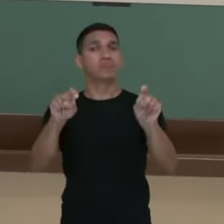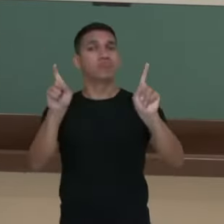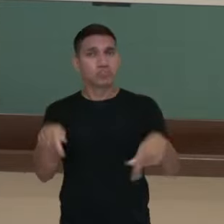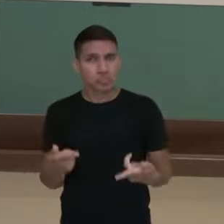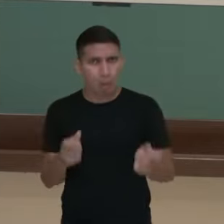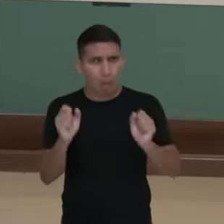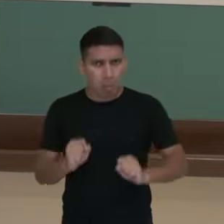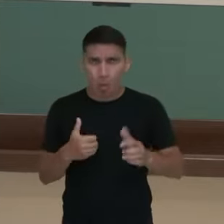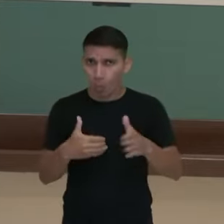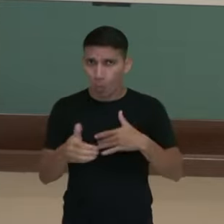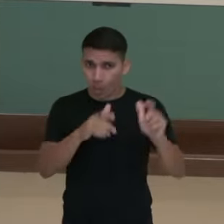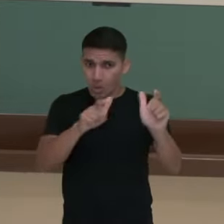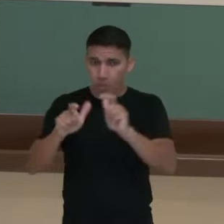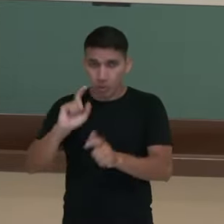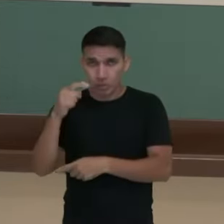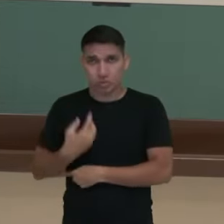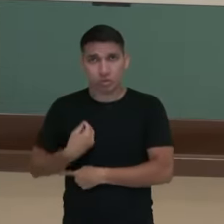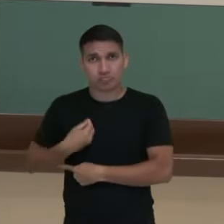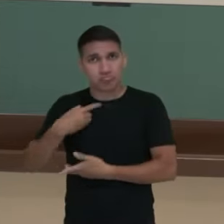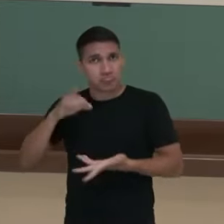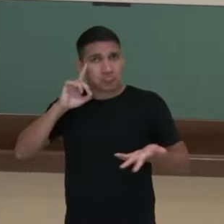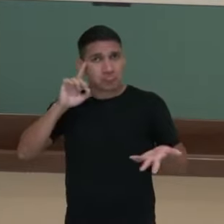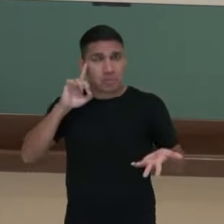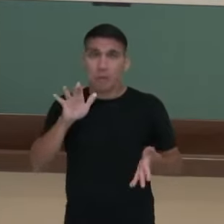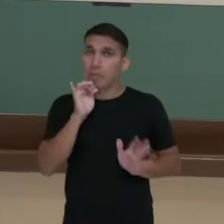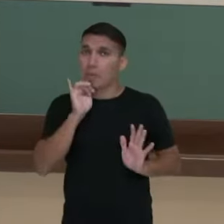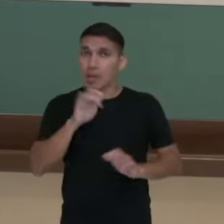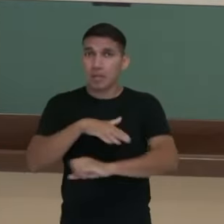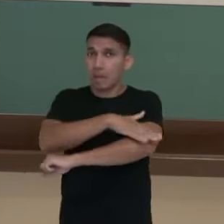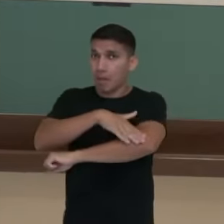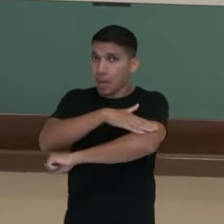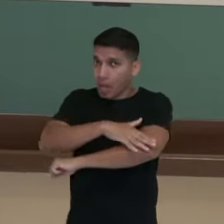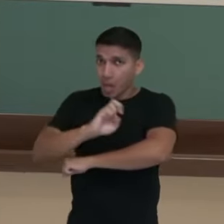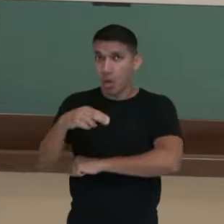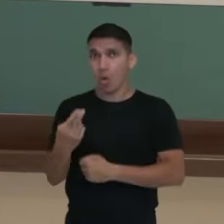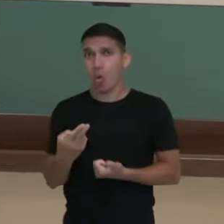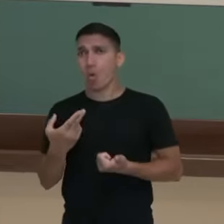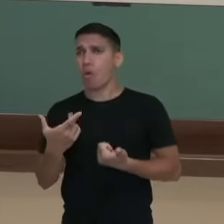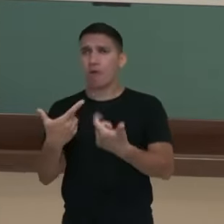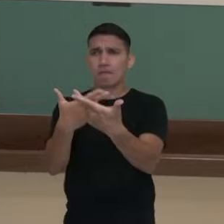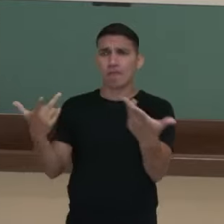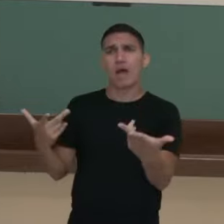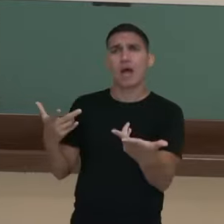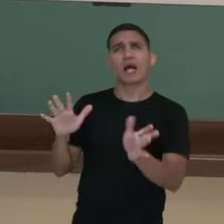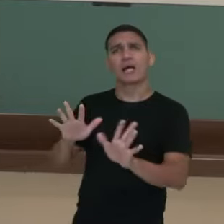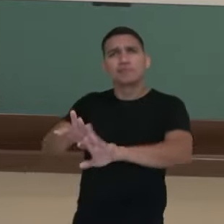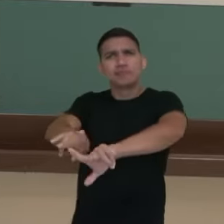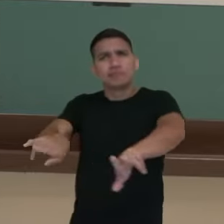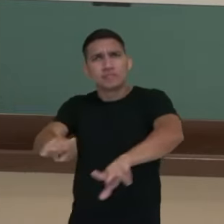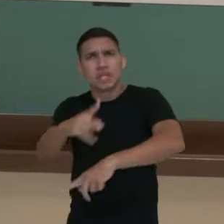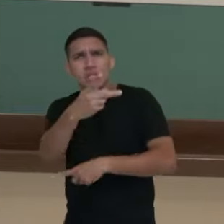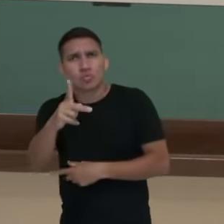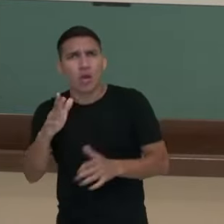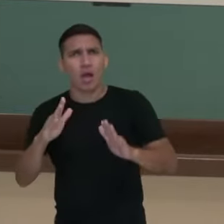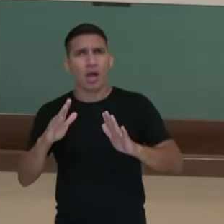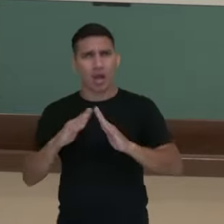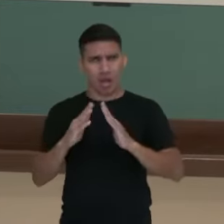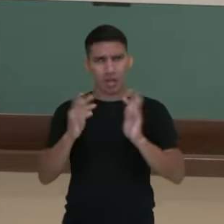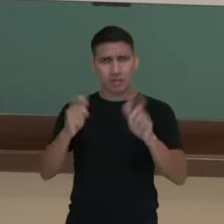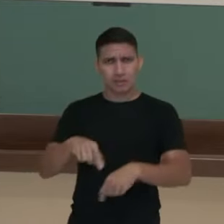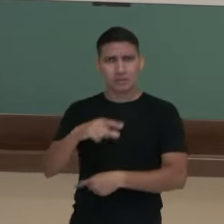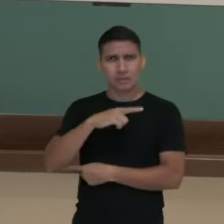aí do nosso cotidiano? Por exemplo, nas praças, nos parques, na sua casa. Será que tem espaço na sua casa